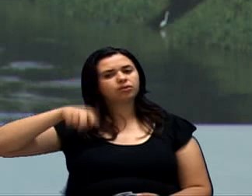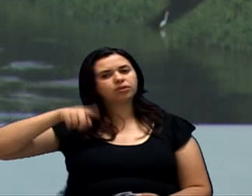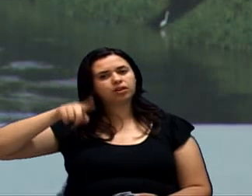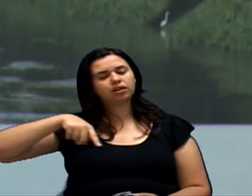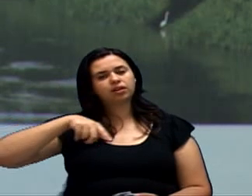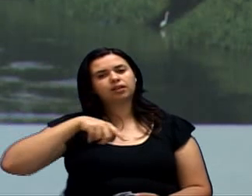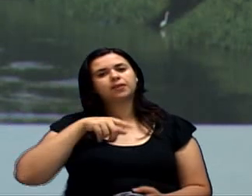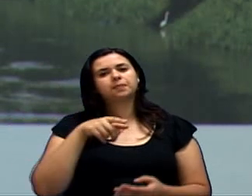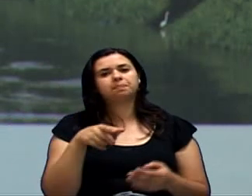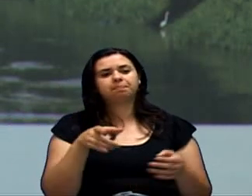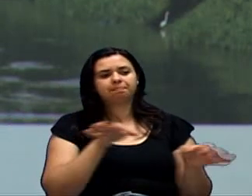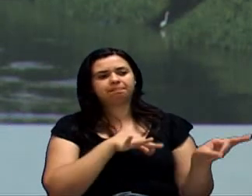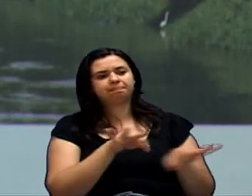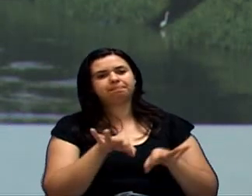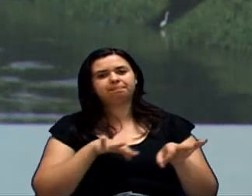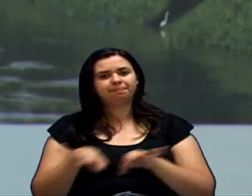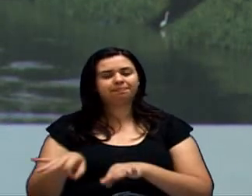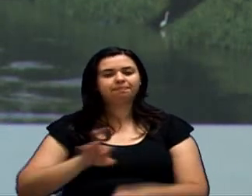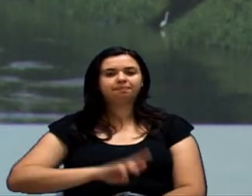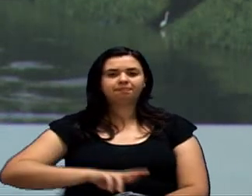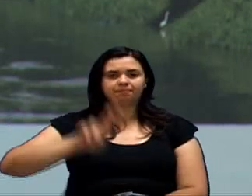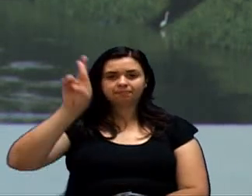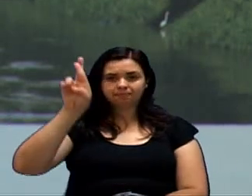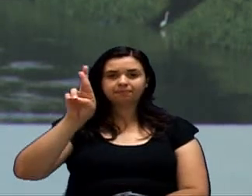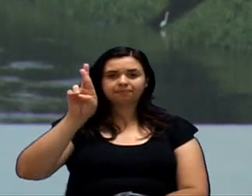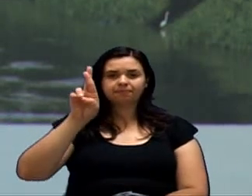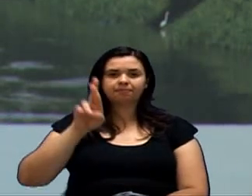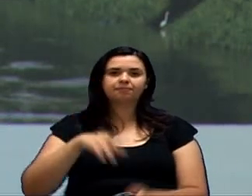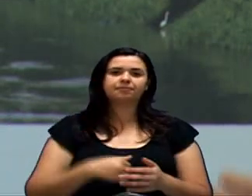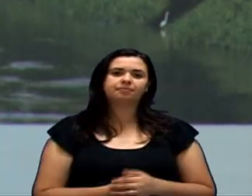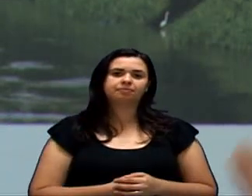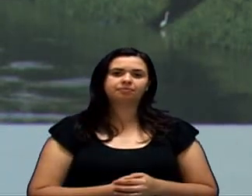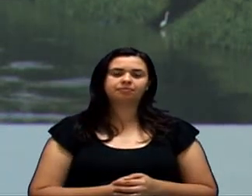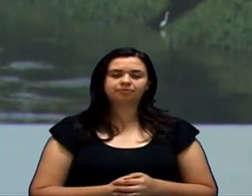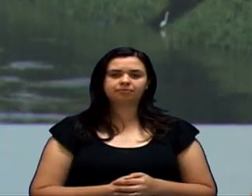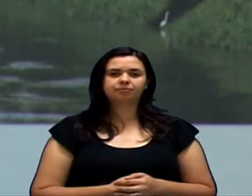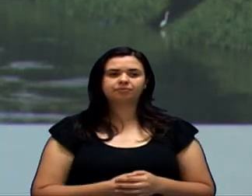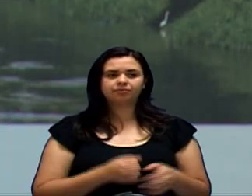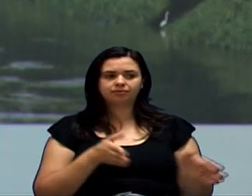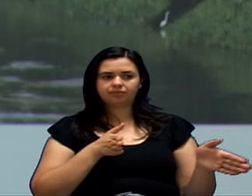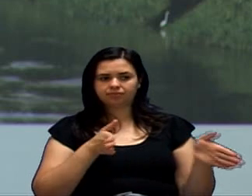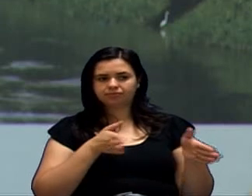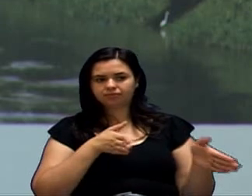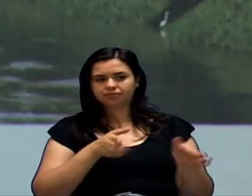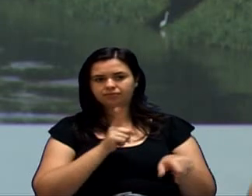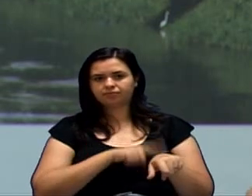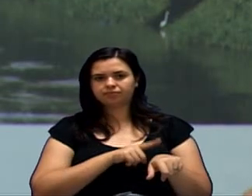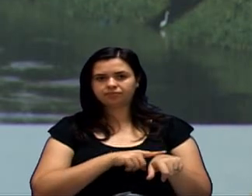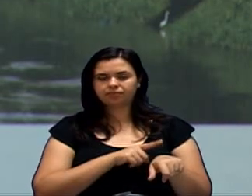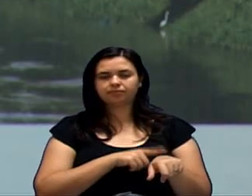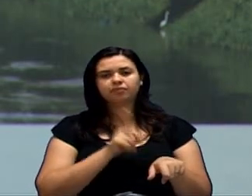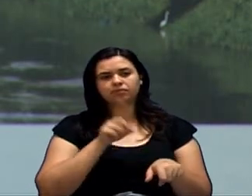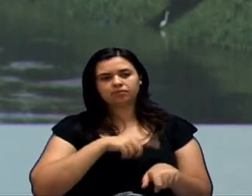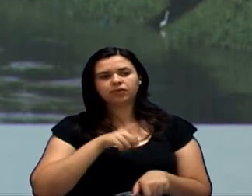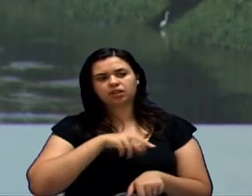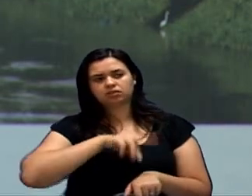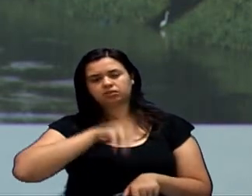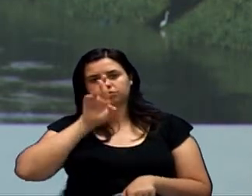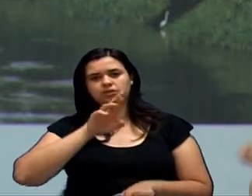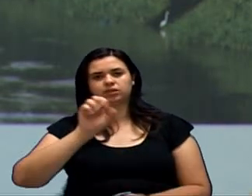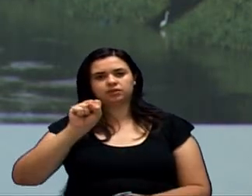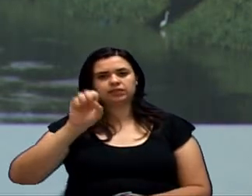o gestor dos serviços e o, no tempo que esses serviços têm que ser prestados, é a